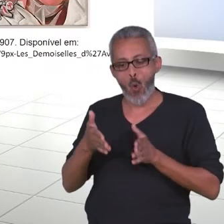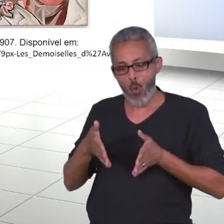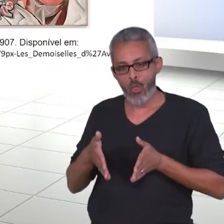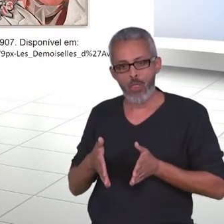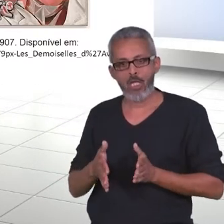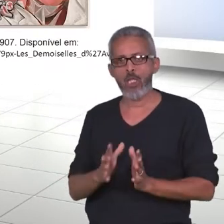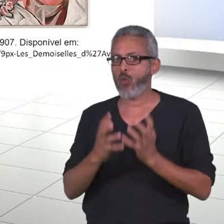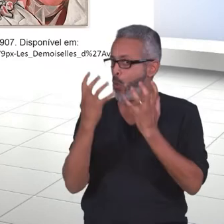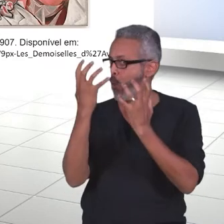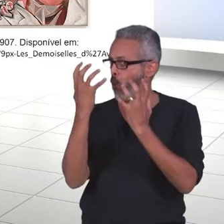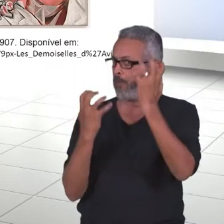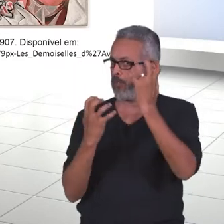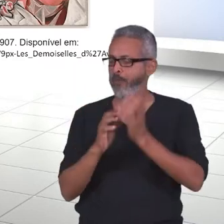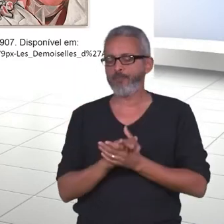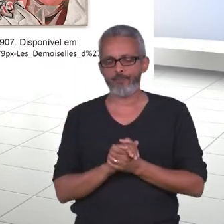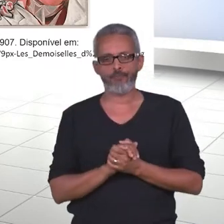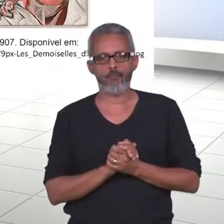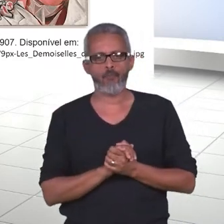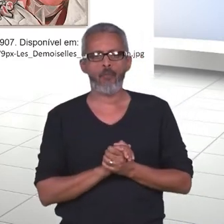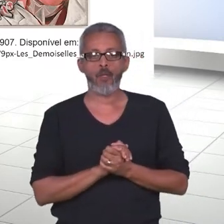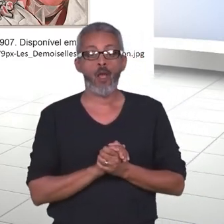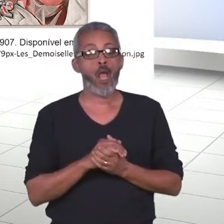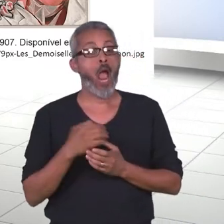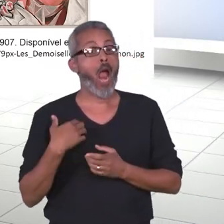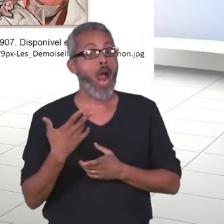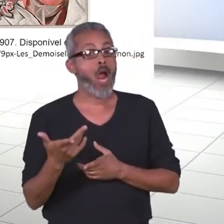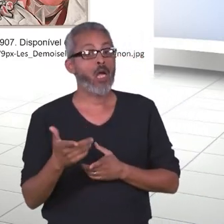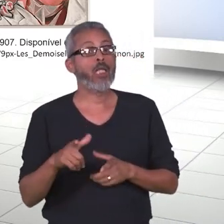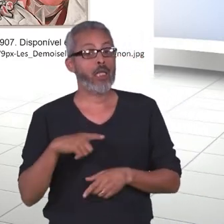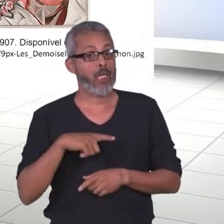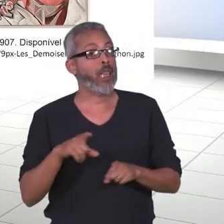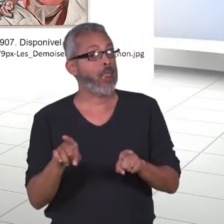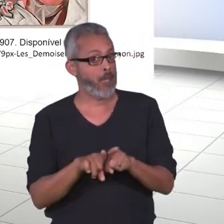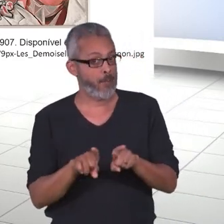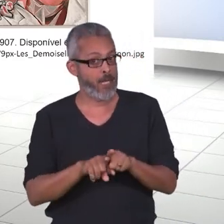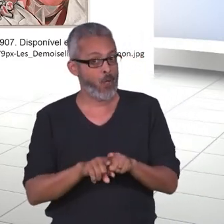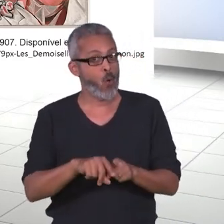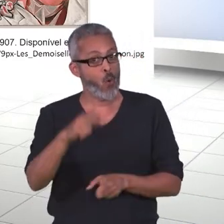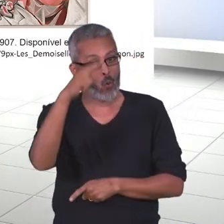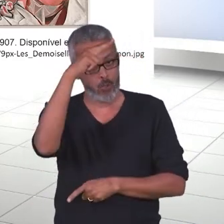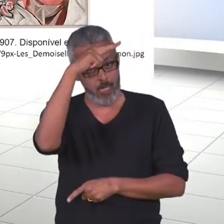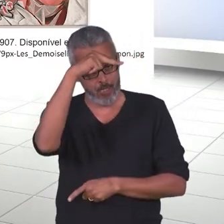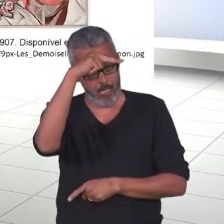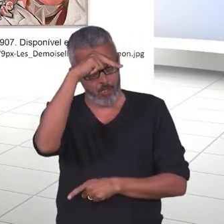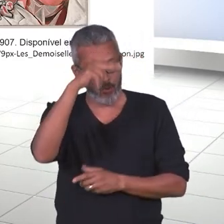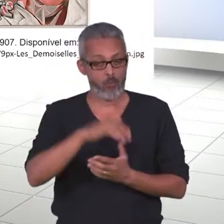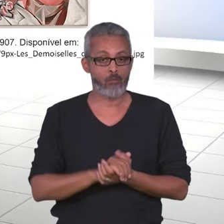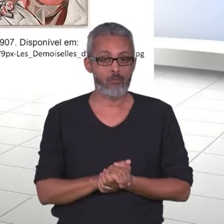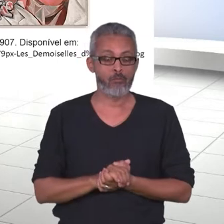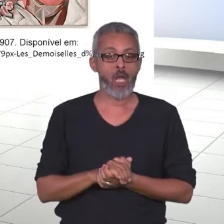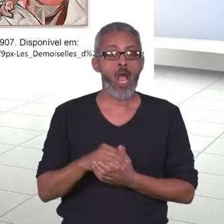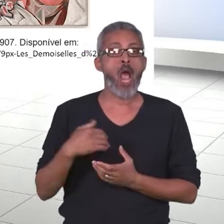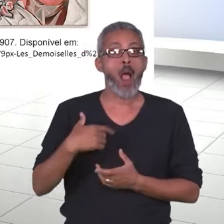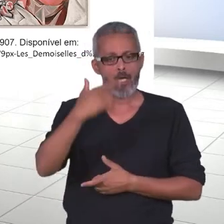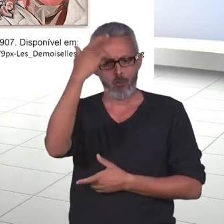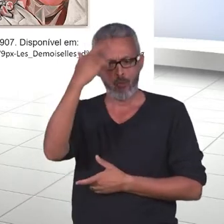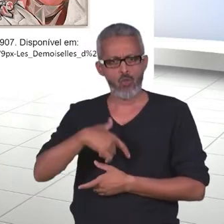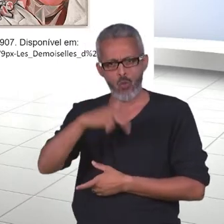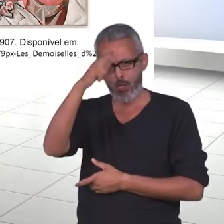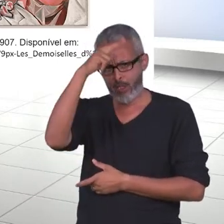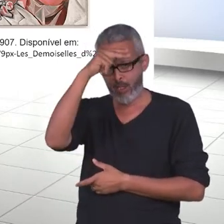cubismo. Como o próprio nome já sugere, vai valorizar os ângulos e as formas